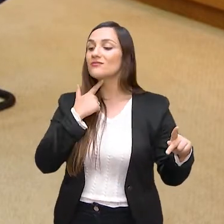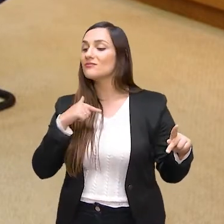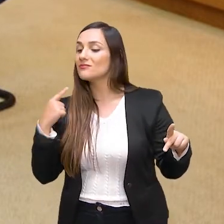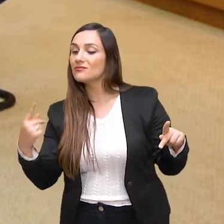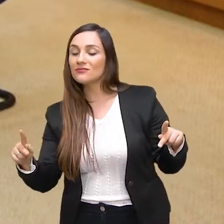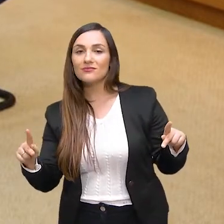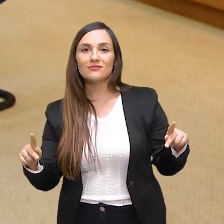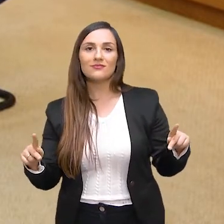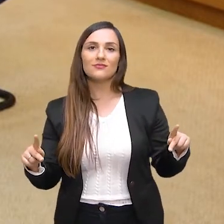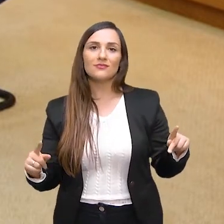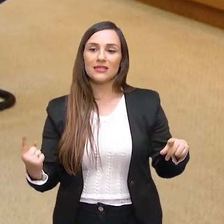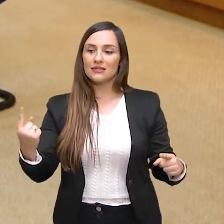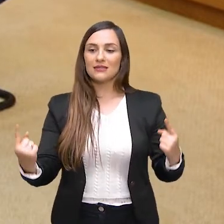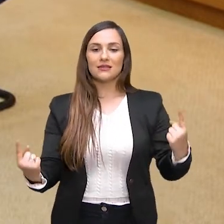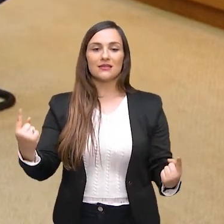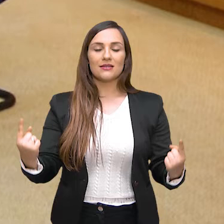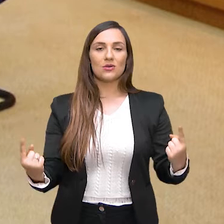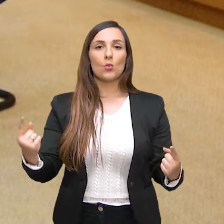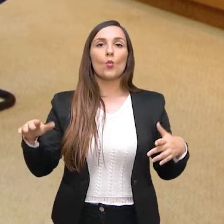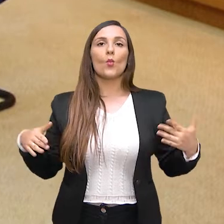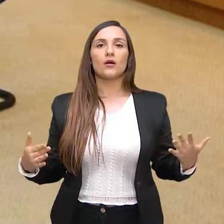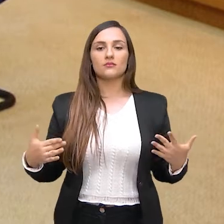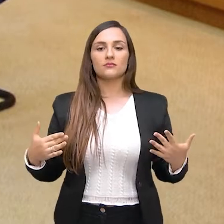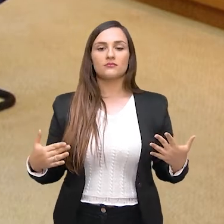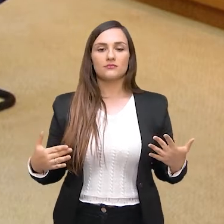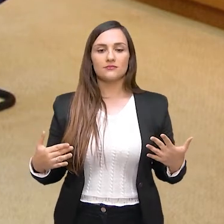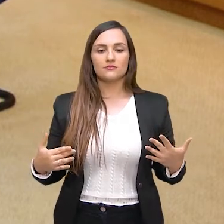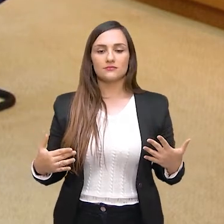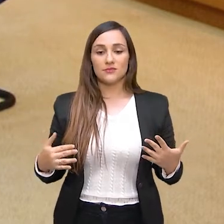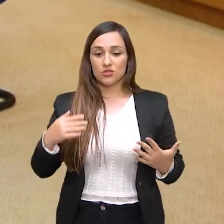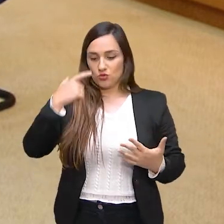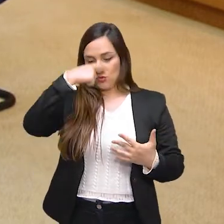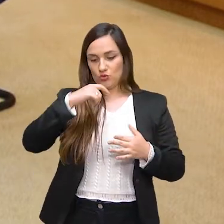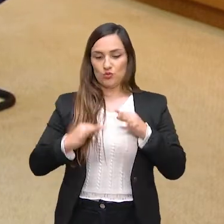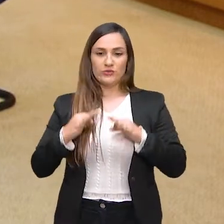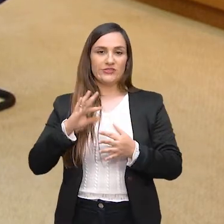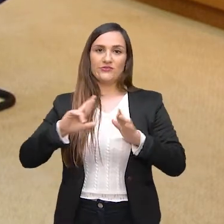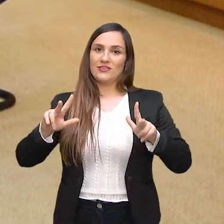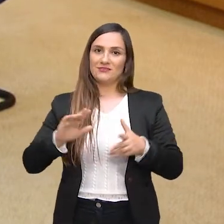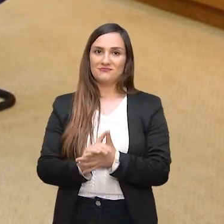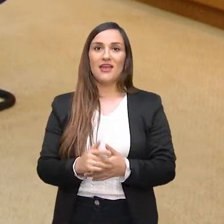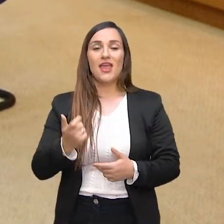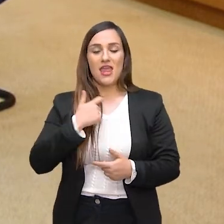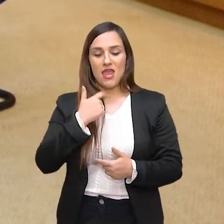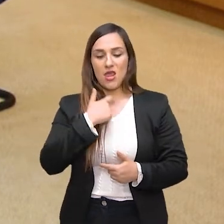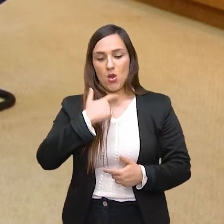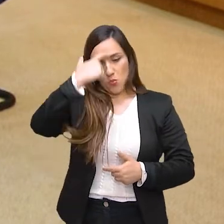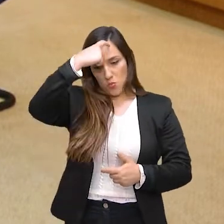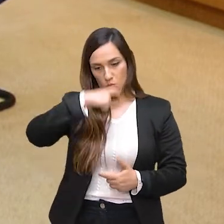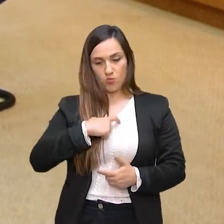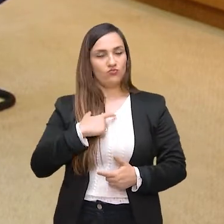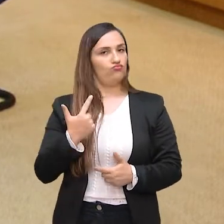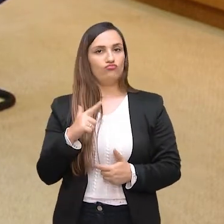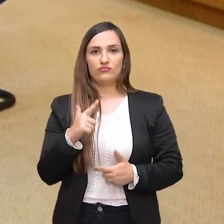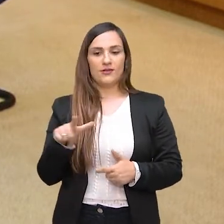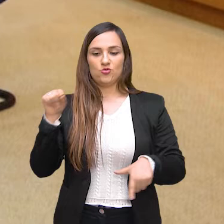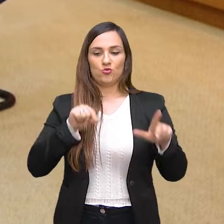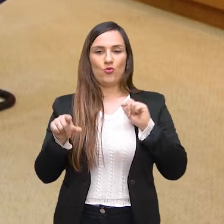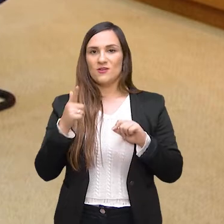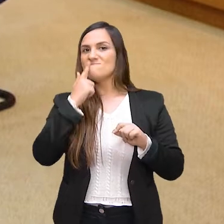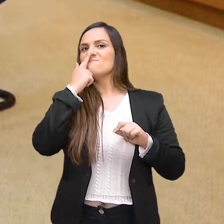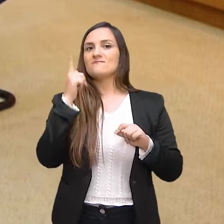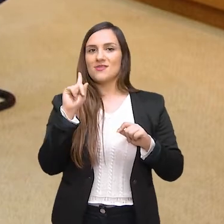preferia dizer quais são os sujeitos do processo. Então os sujeitos do processo são, primeiro, o juiz, né, que é